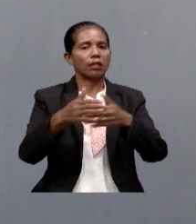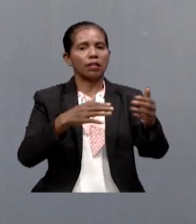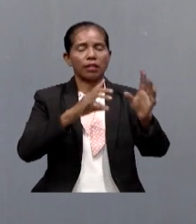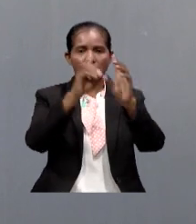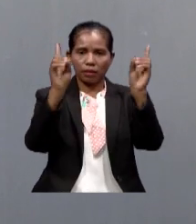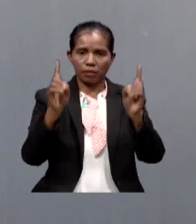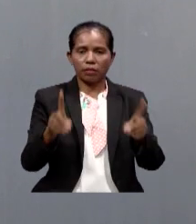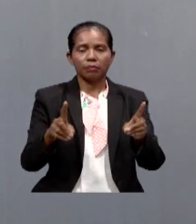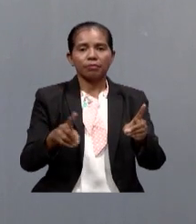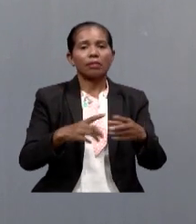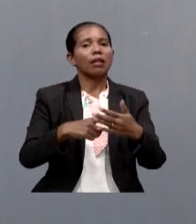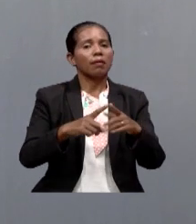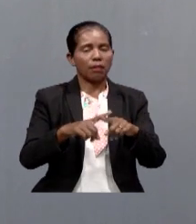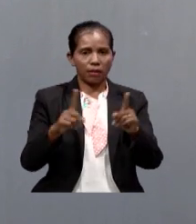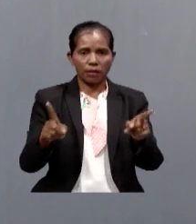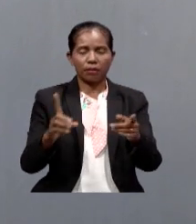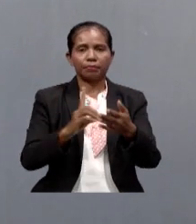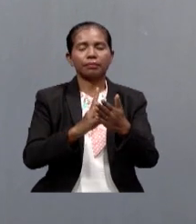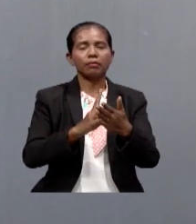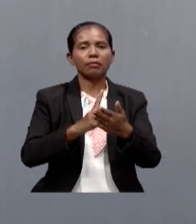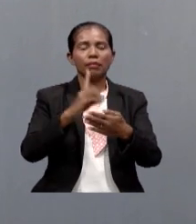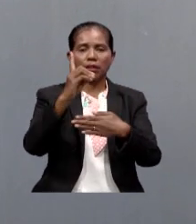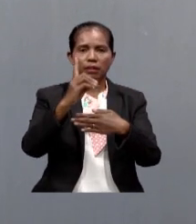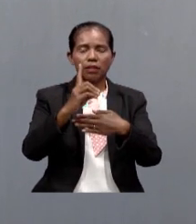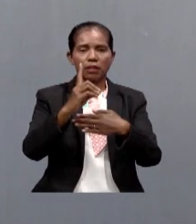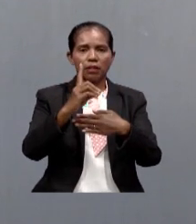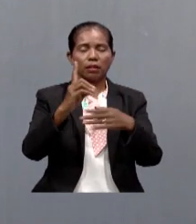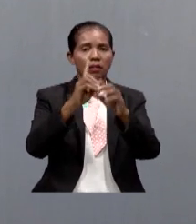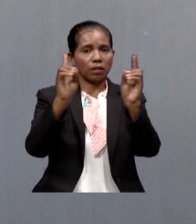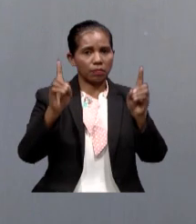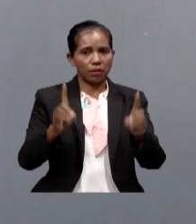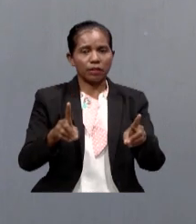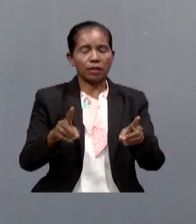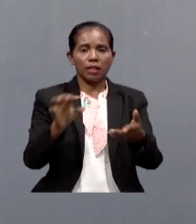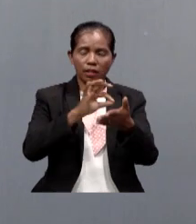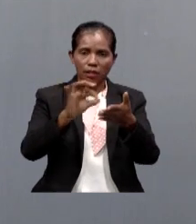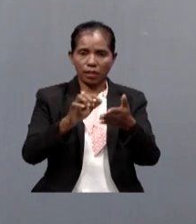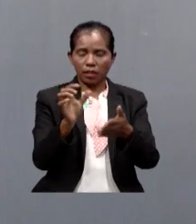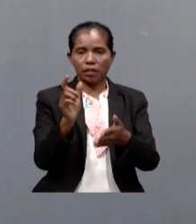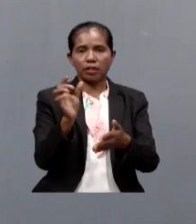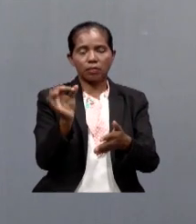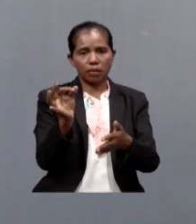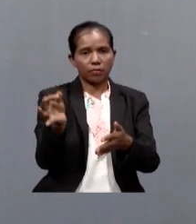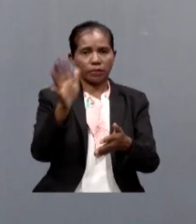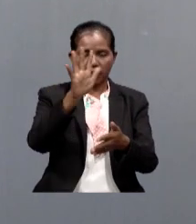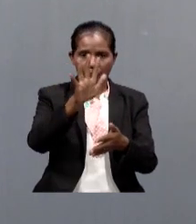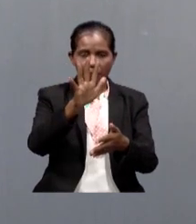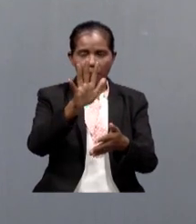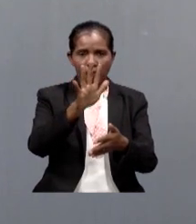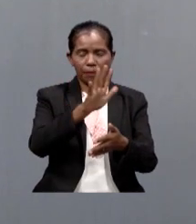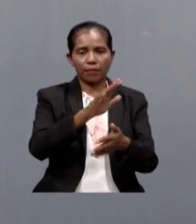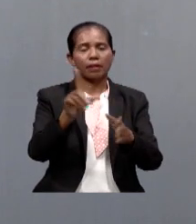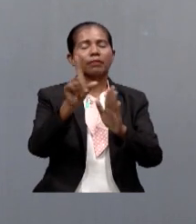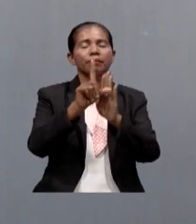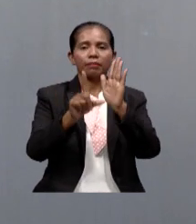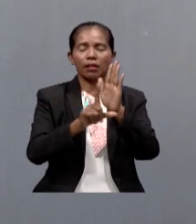mas be ba número 3 né diploma ser nebe maka hakere ki artigo 95 entre outros maka lei eleitoral